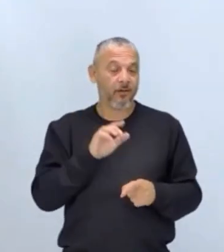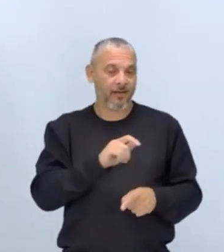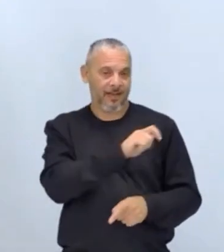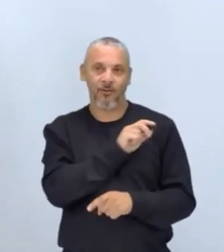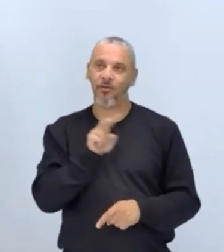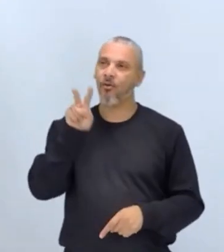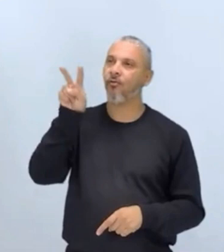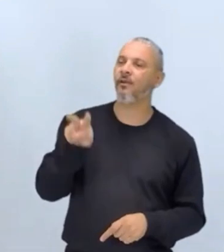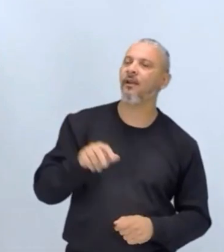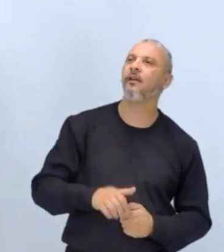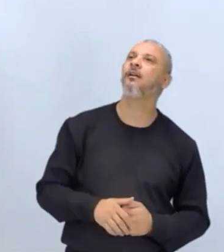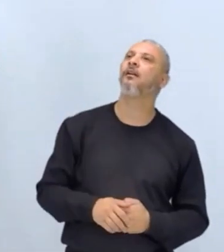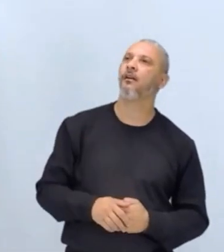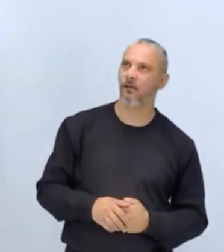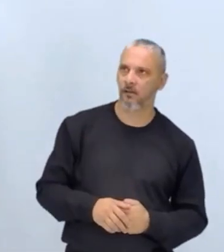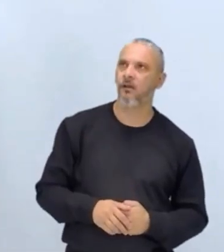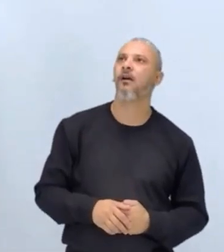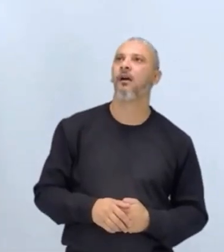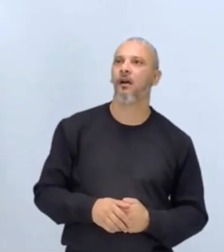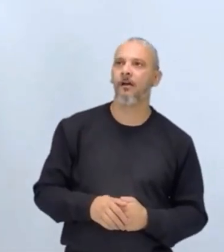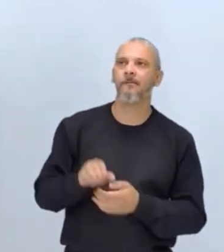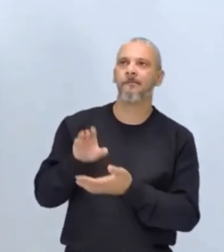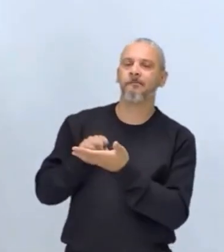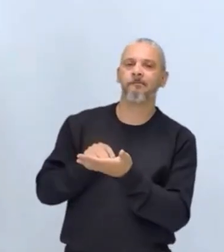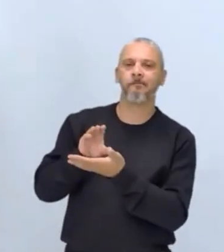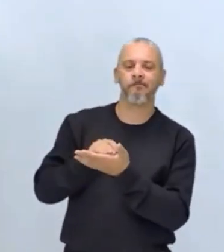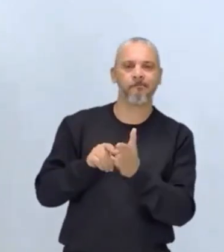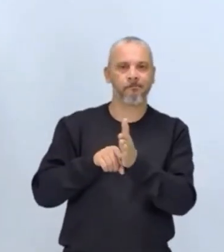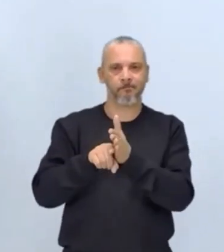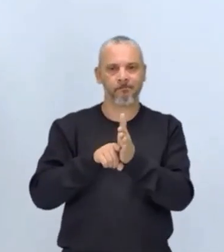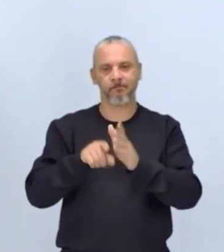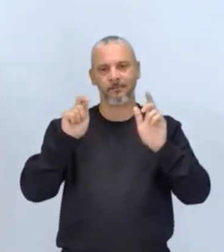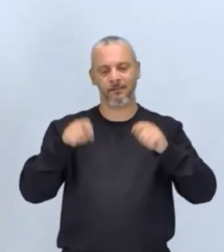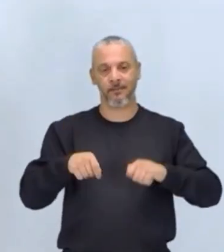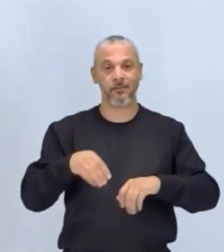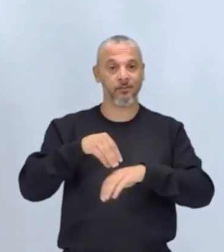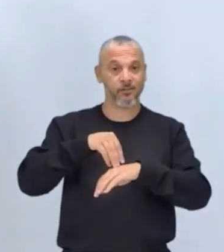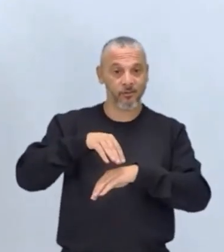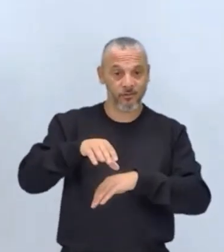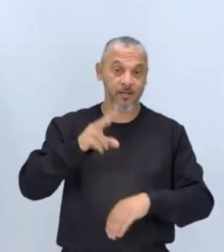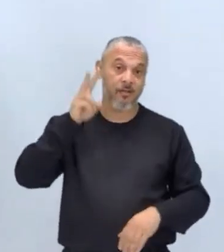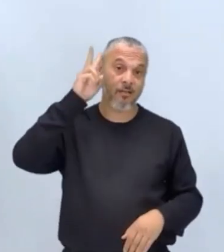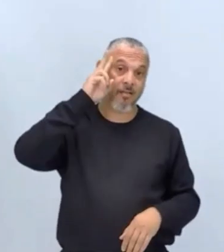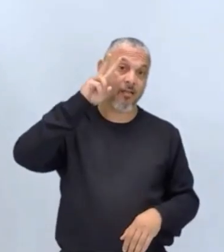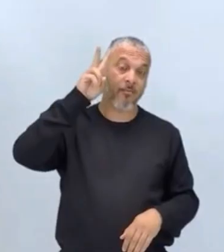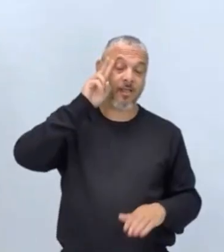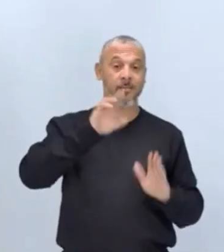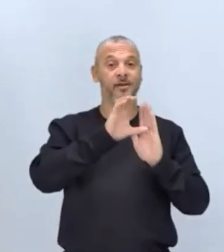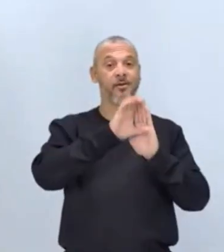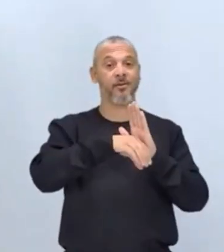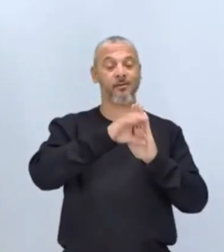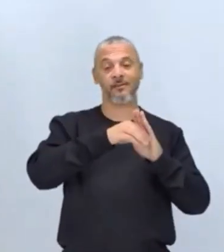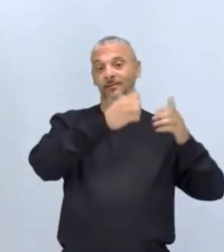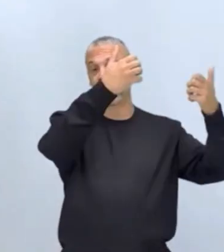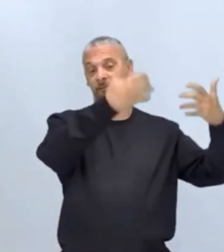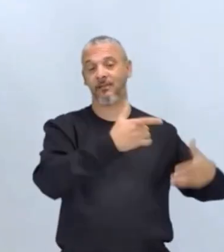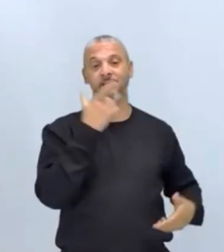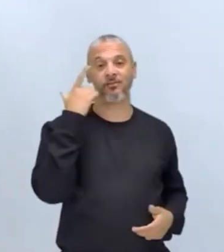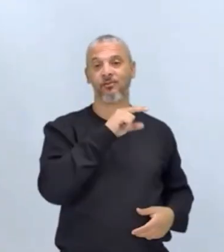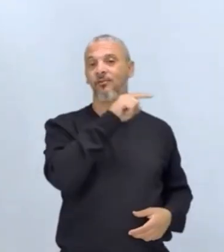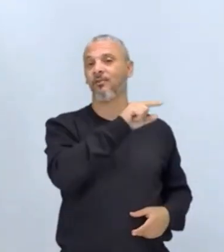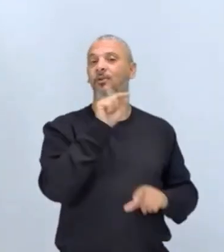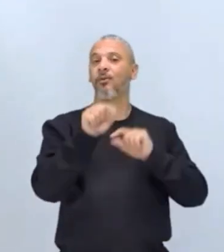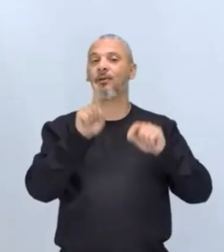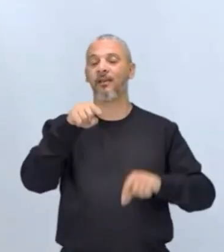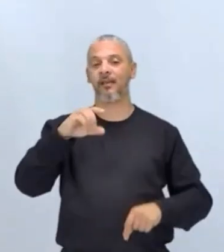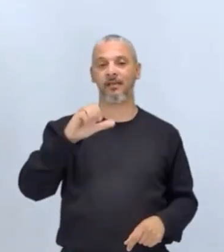ser apresentado para o seu aluno para fazer essa análise. Então aqui, uma dica que nós damos é retomar o conceito, principalmente do conceito